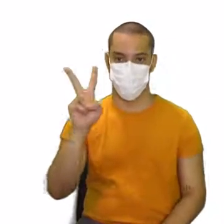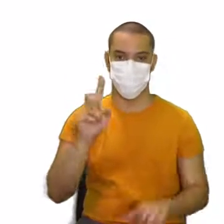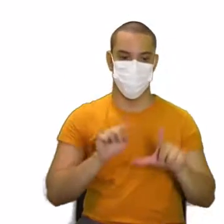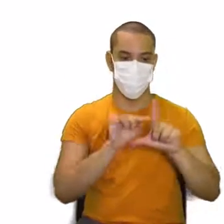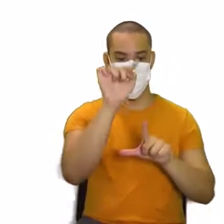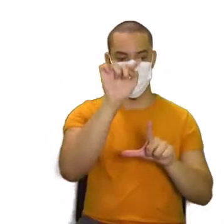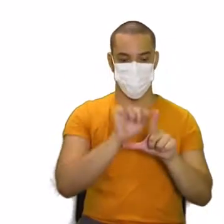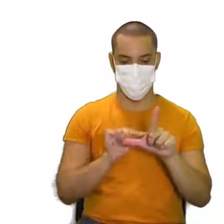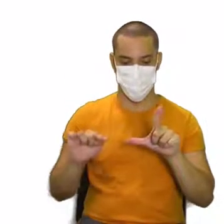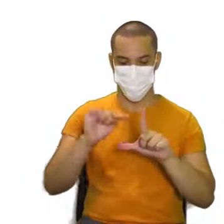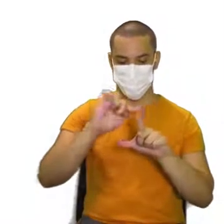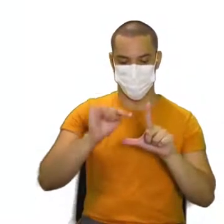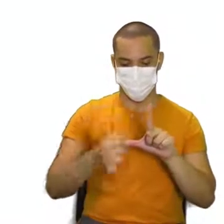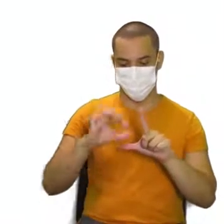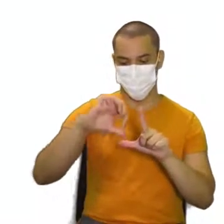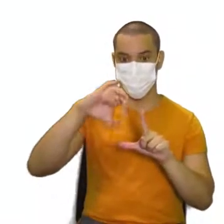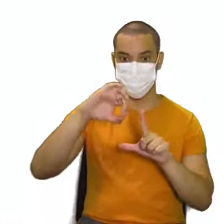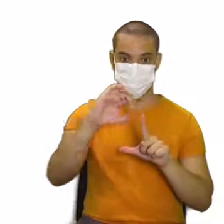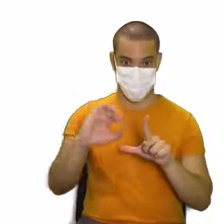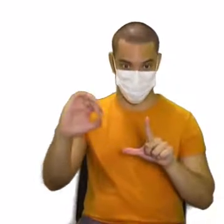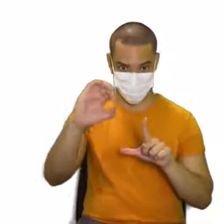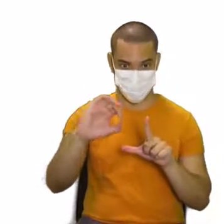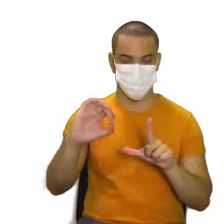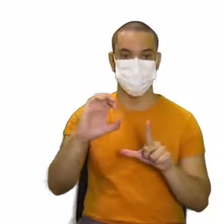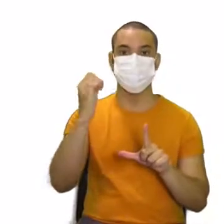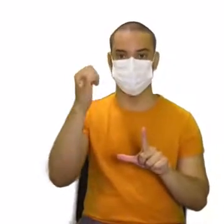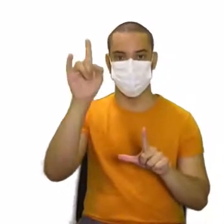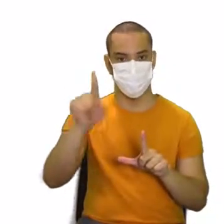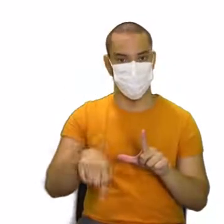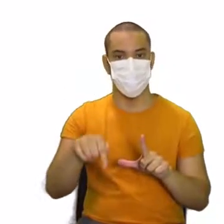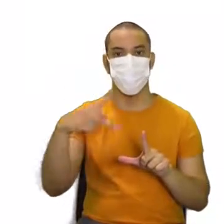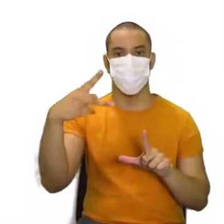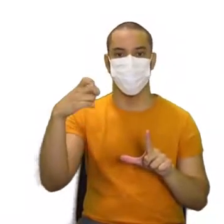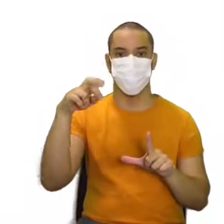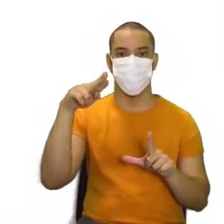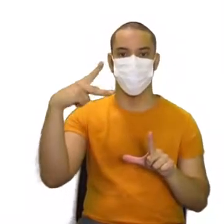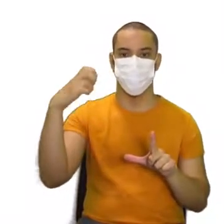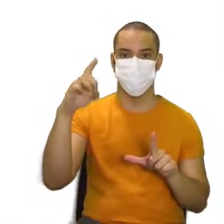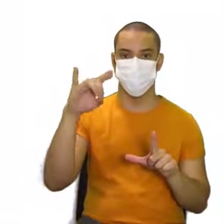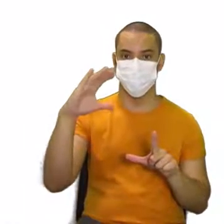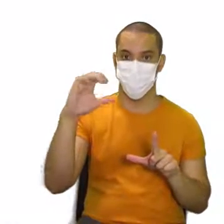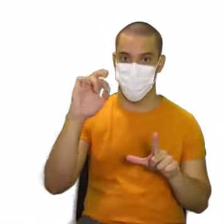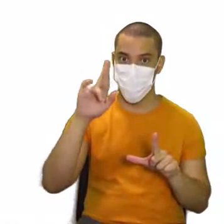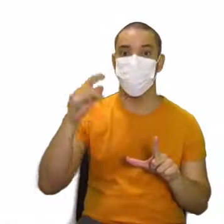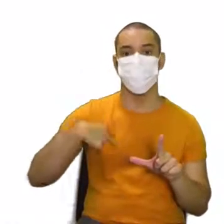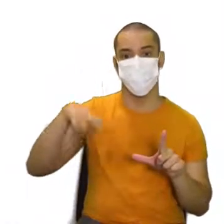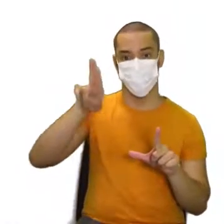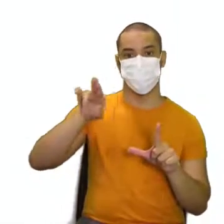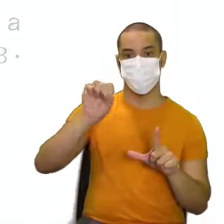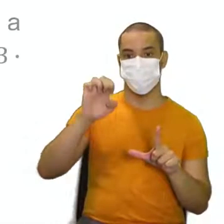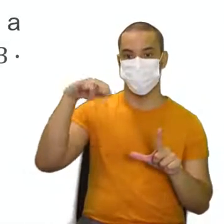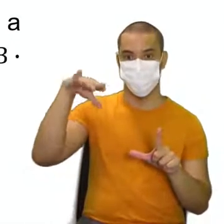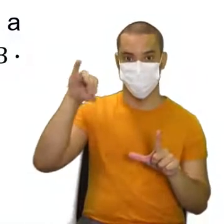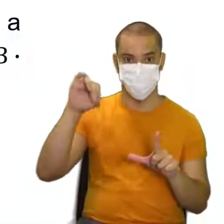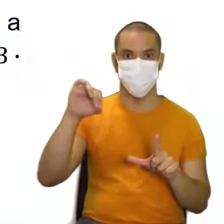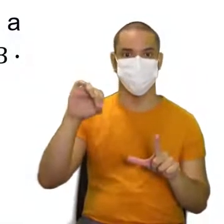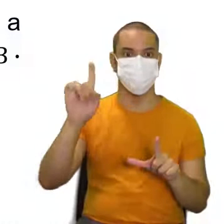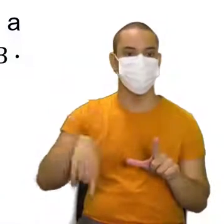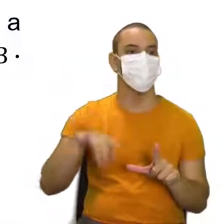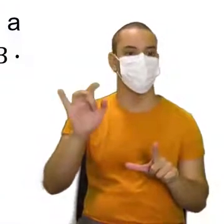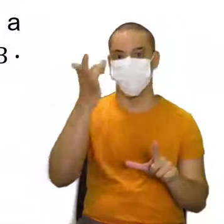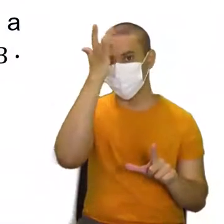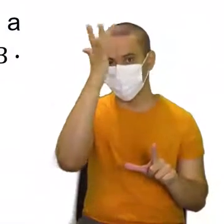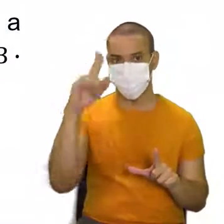formando um ângulo de 90 graus se é perpendicular eu vou usar o seno Então já facilitou para gente